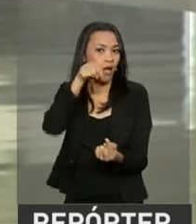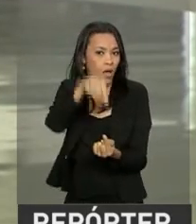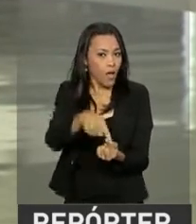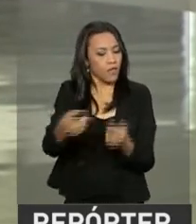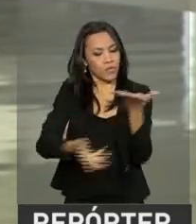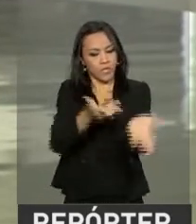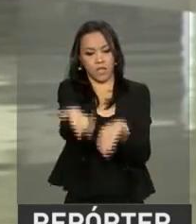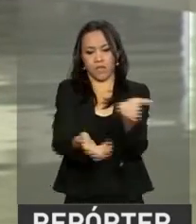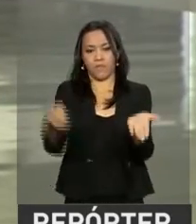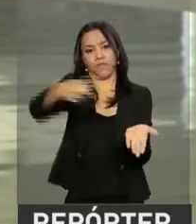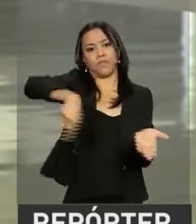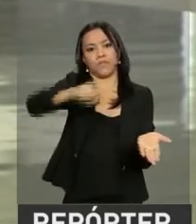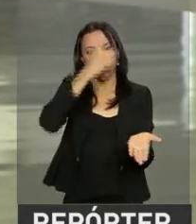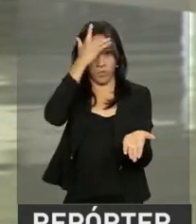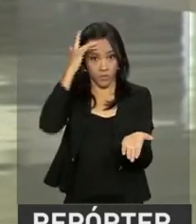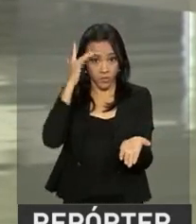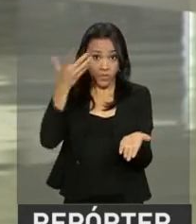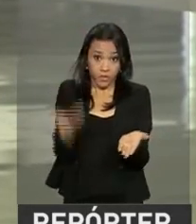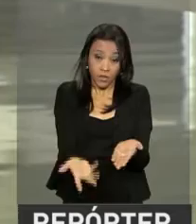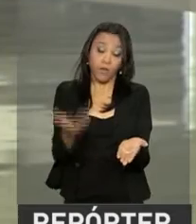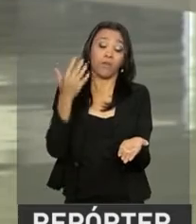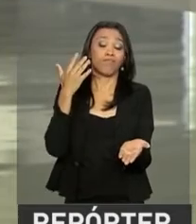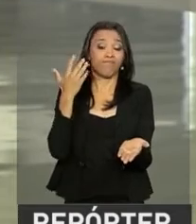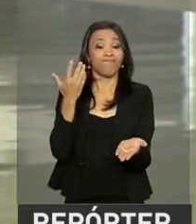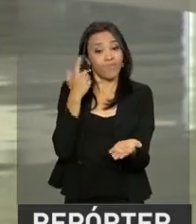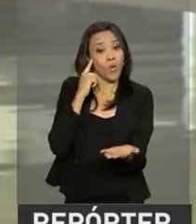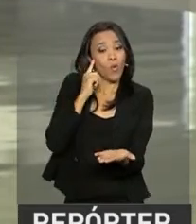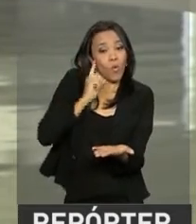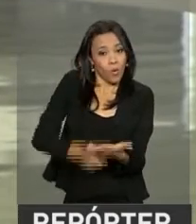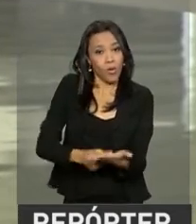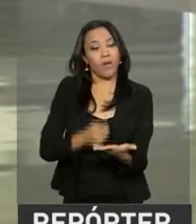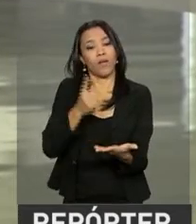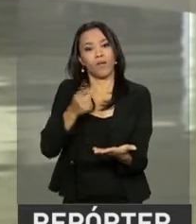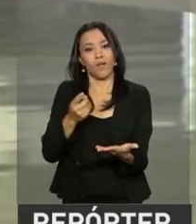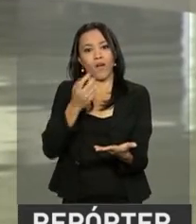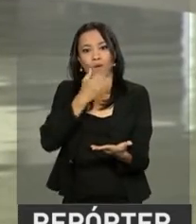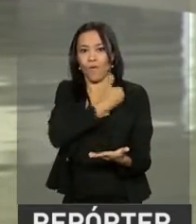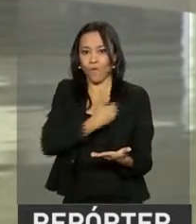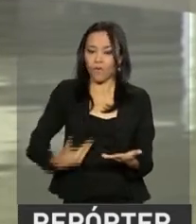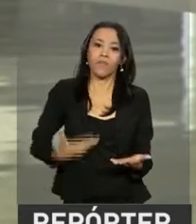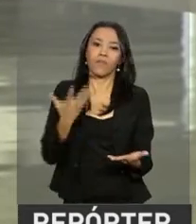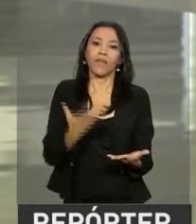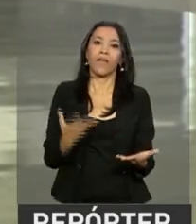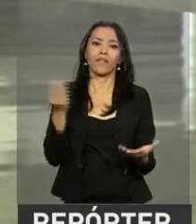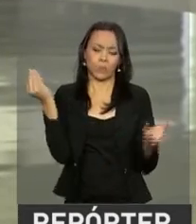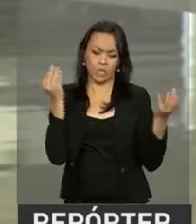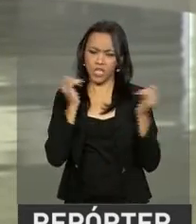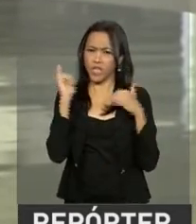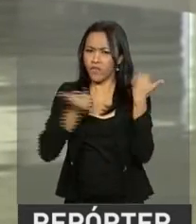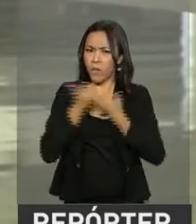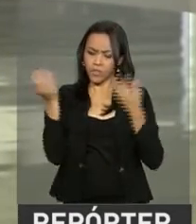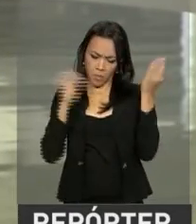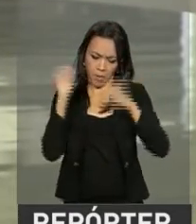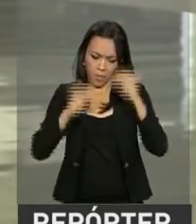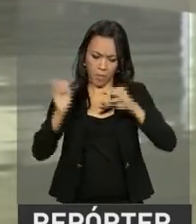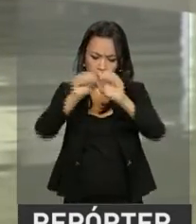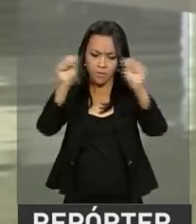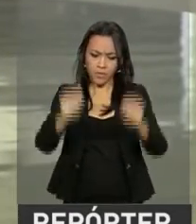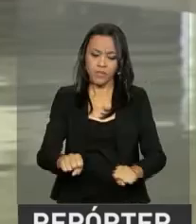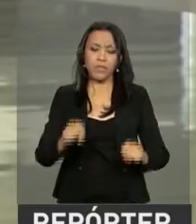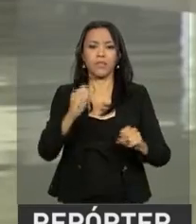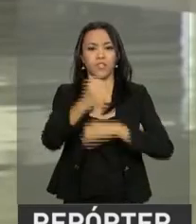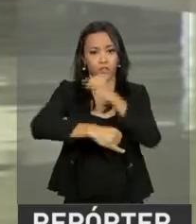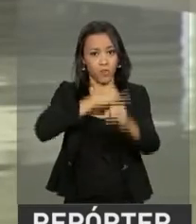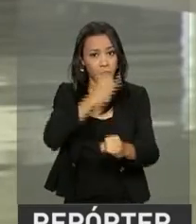serviços prestados aos brasileiros. Com o acordo, o governo espera avançar na digitalização dos serviços públicos, combater fraudes e